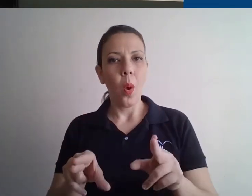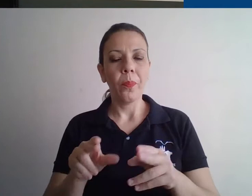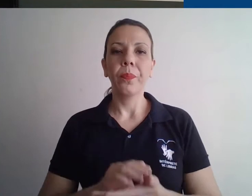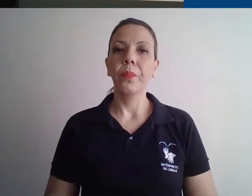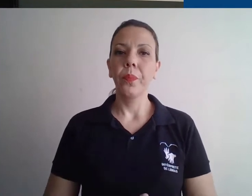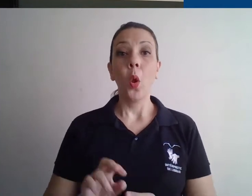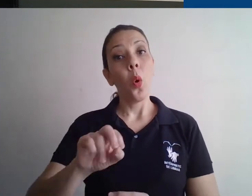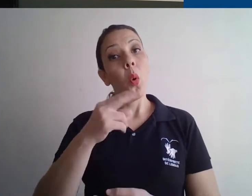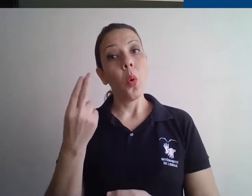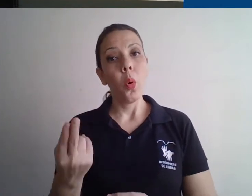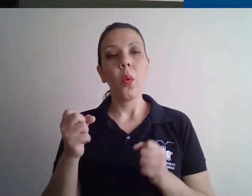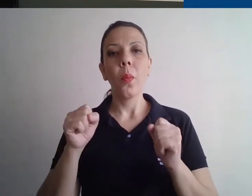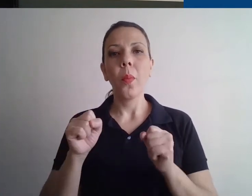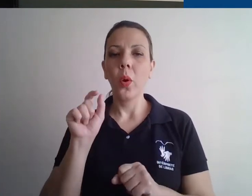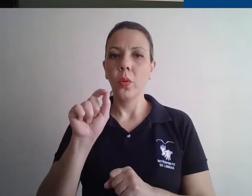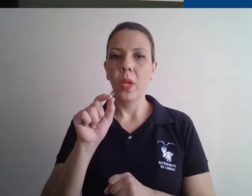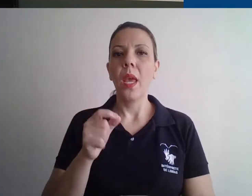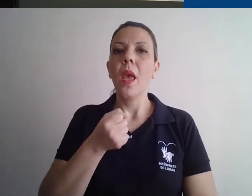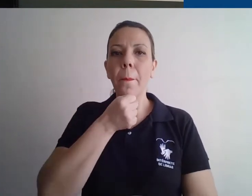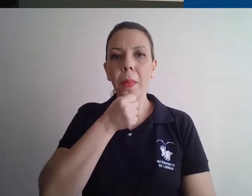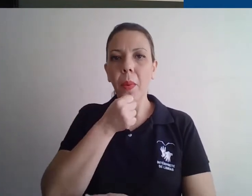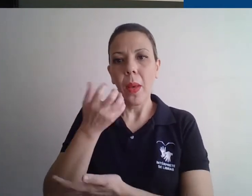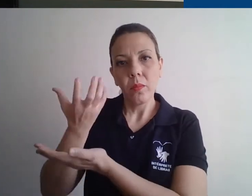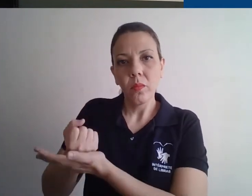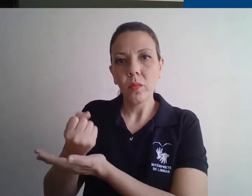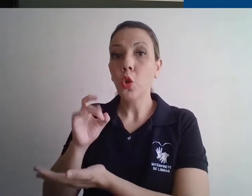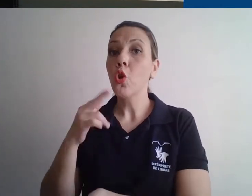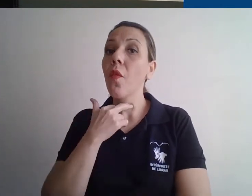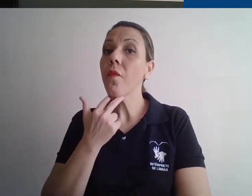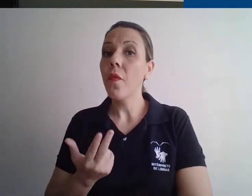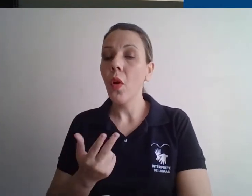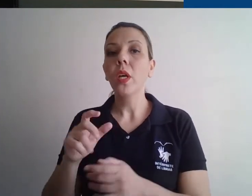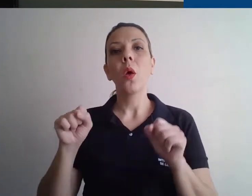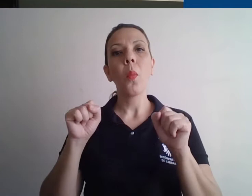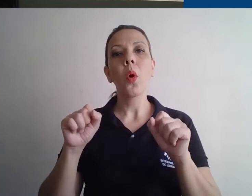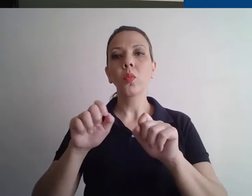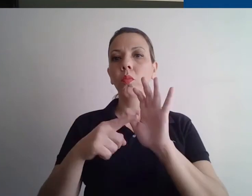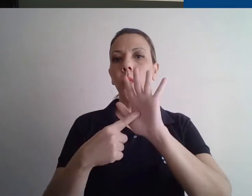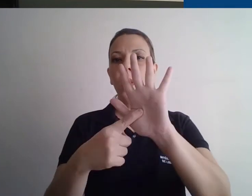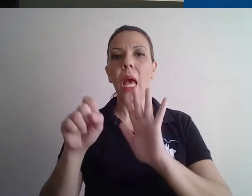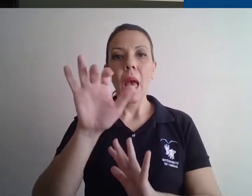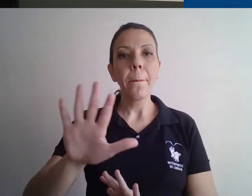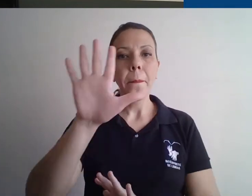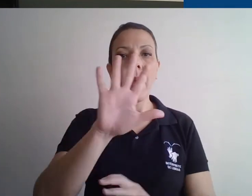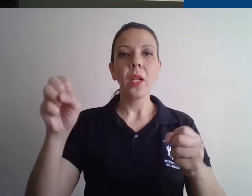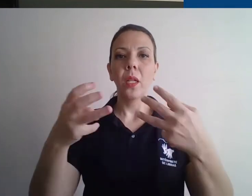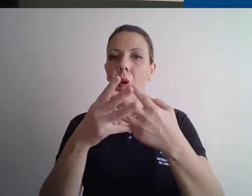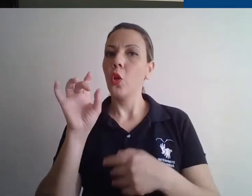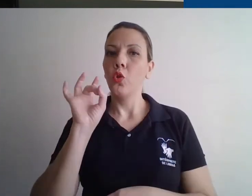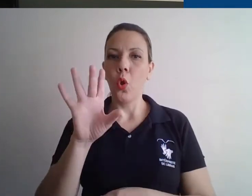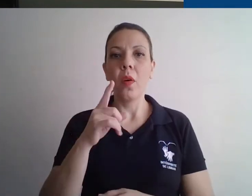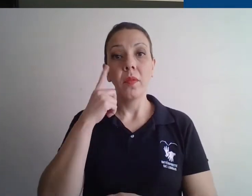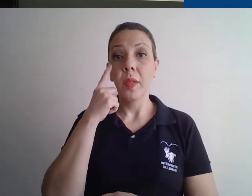e professor. Você pode fazer um vídeo que você grava só a sua voz e coloca slides, imagens, vídeos em cima para ilustrar o